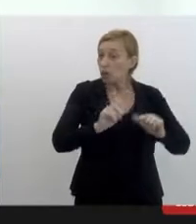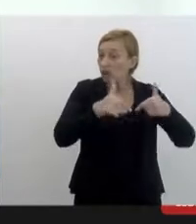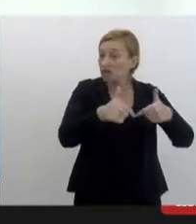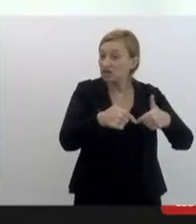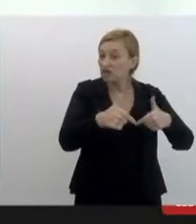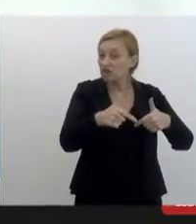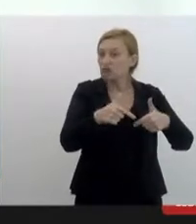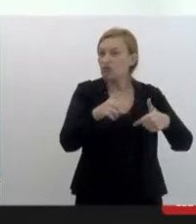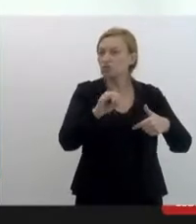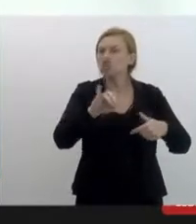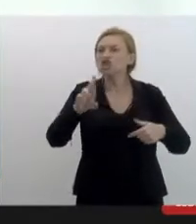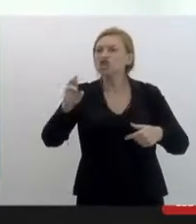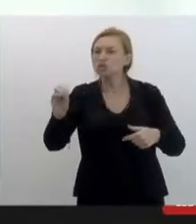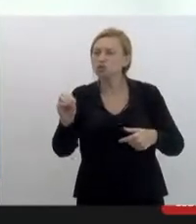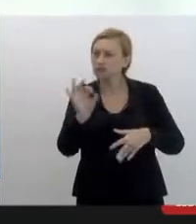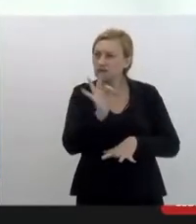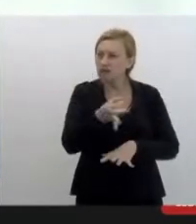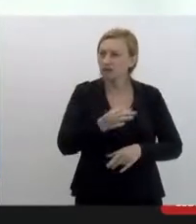do CIRA.